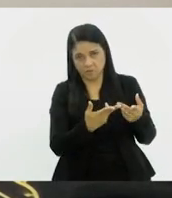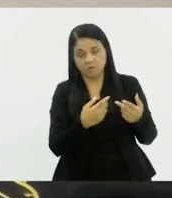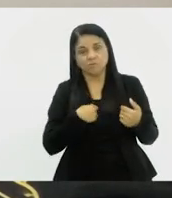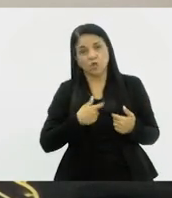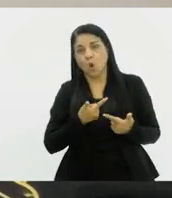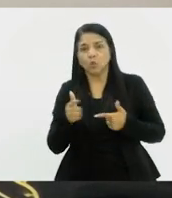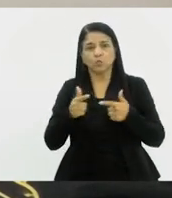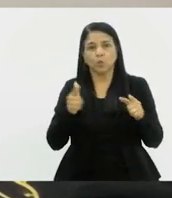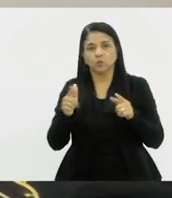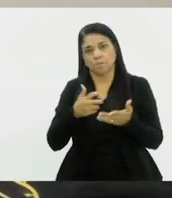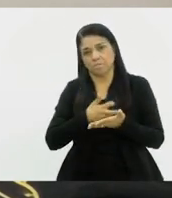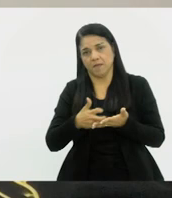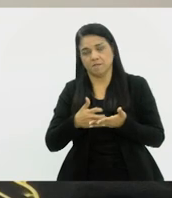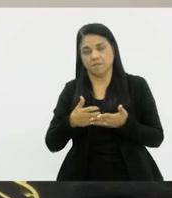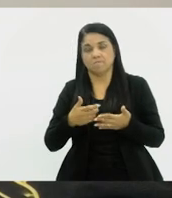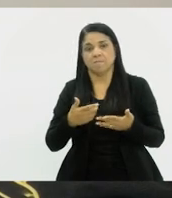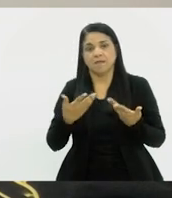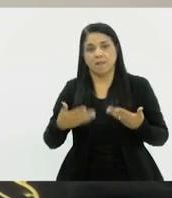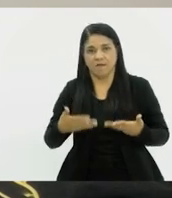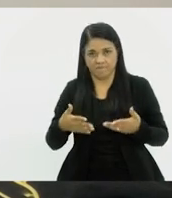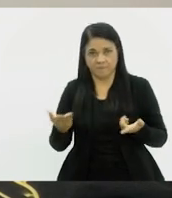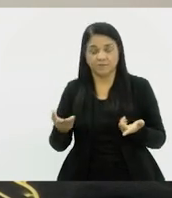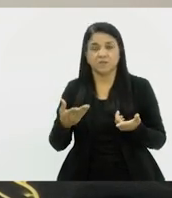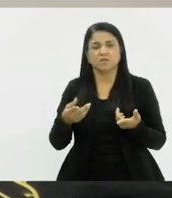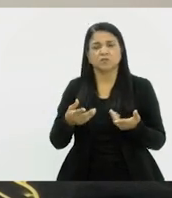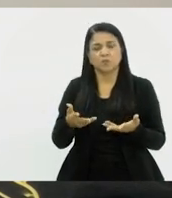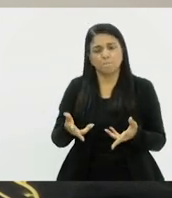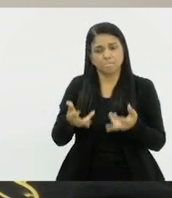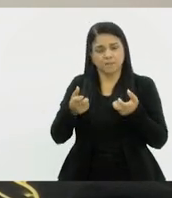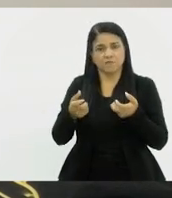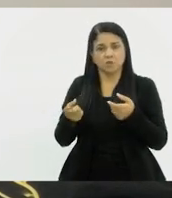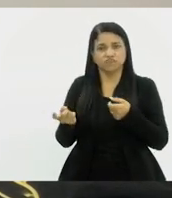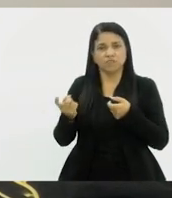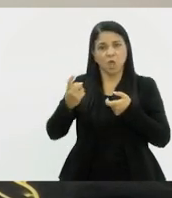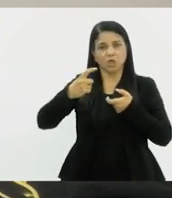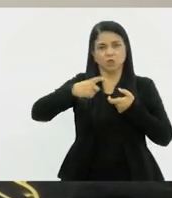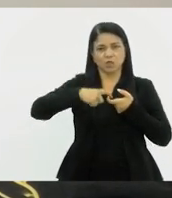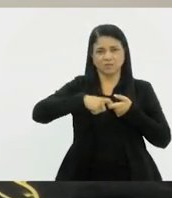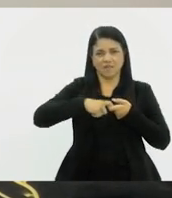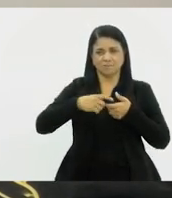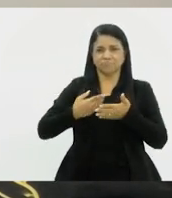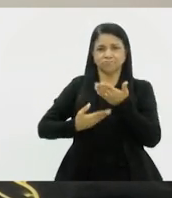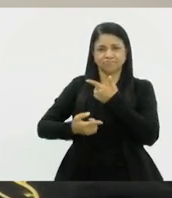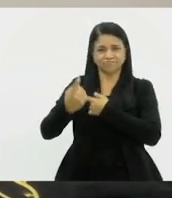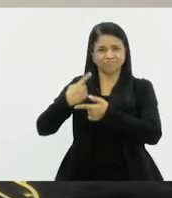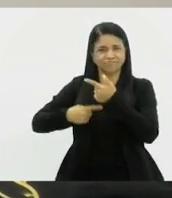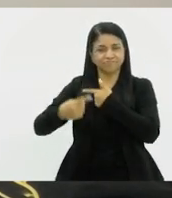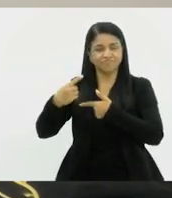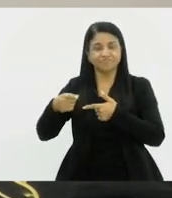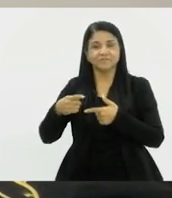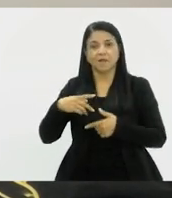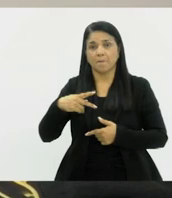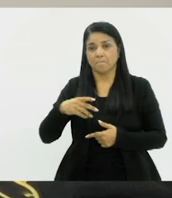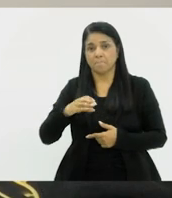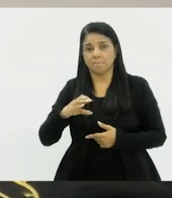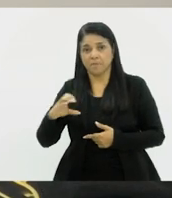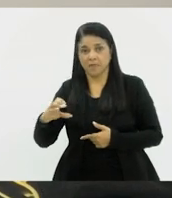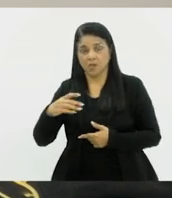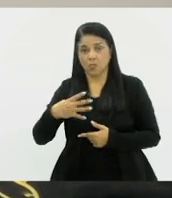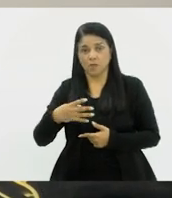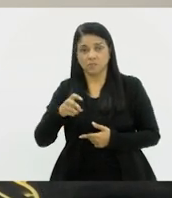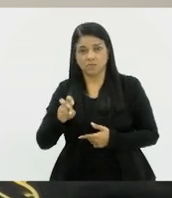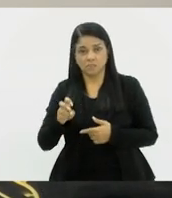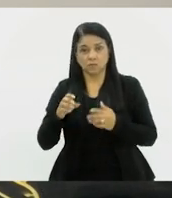eh e quando hoje a gente vê esse Total retrocesso eh com com a aprovação da PEC 45 no senado a gente vê o que que isso pode